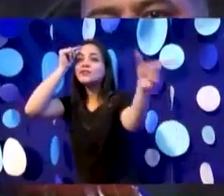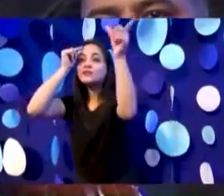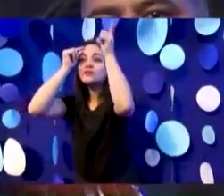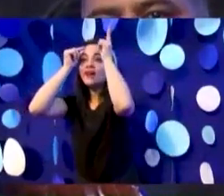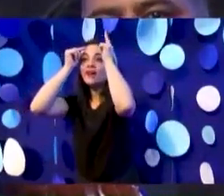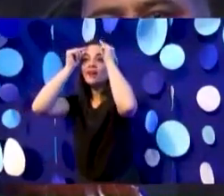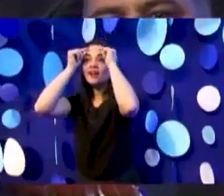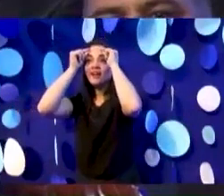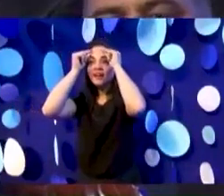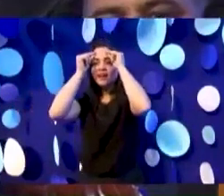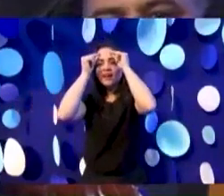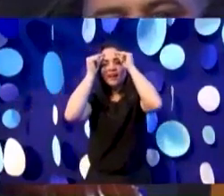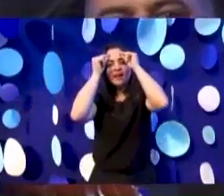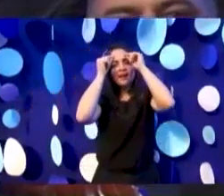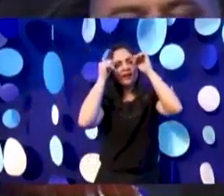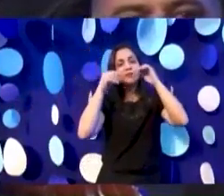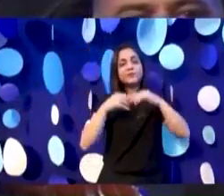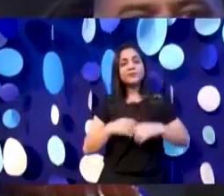Descansa em